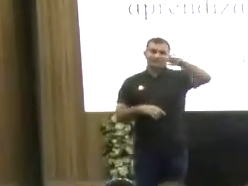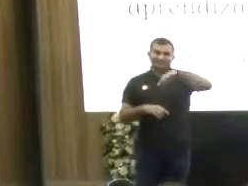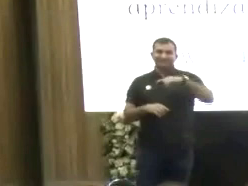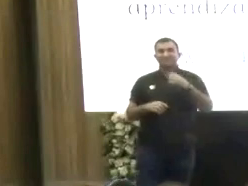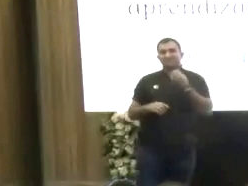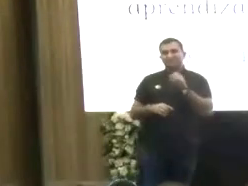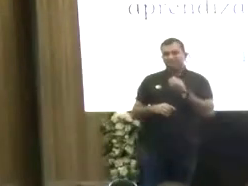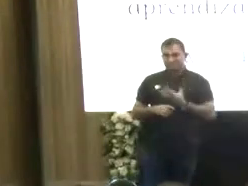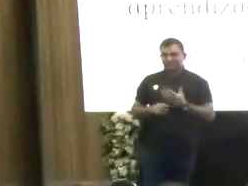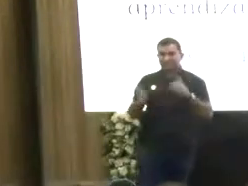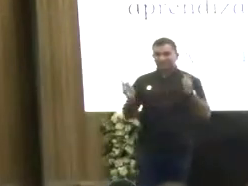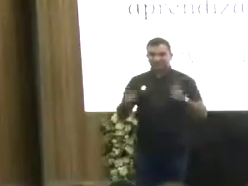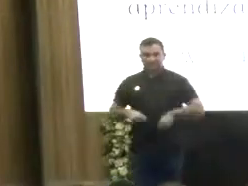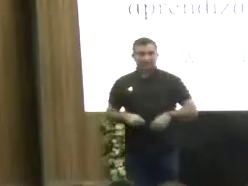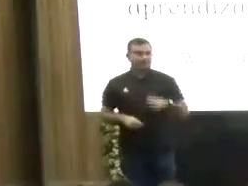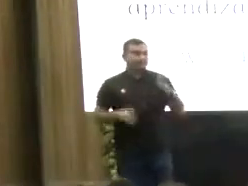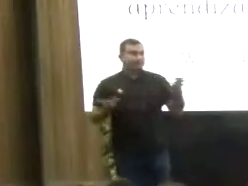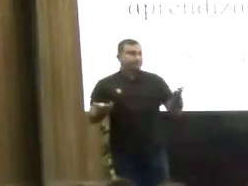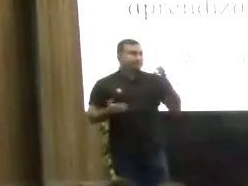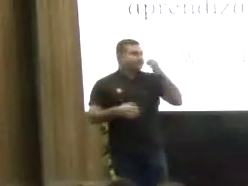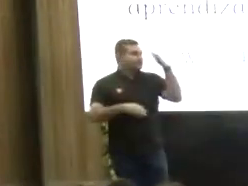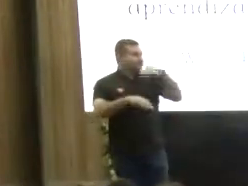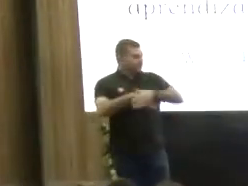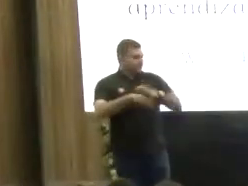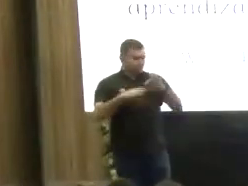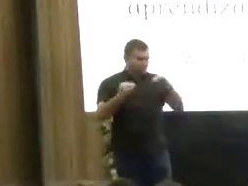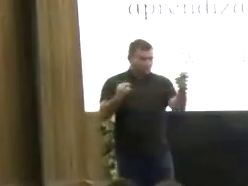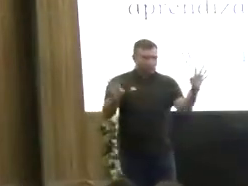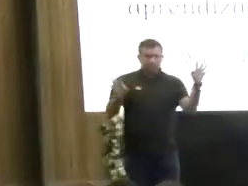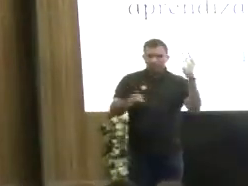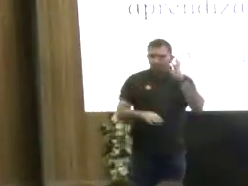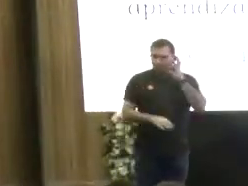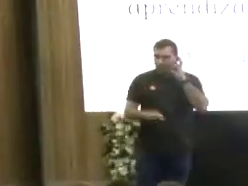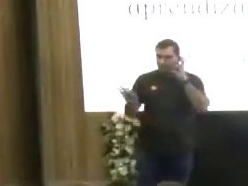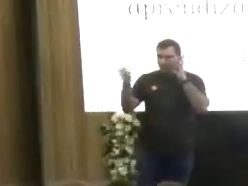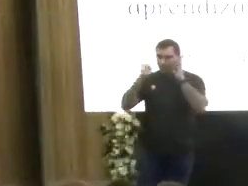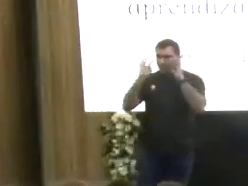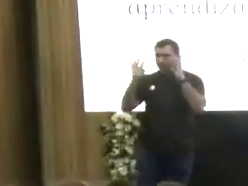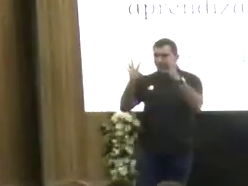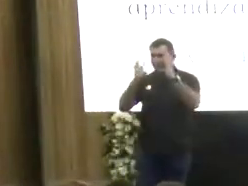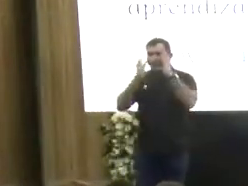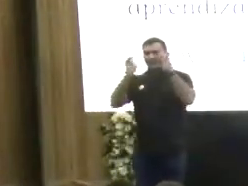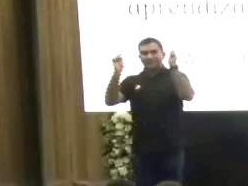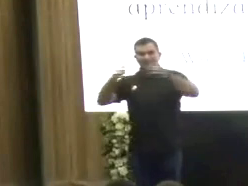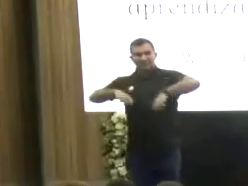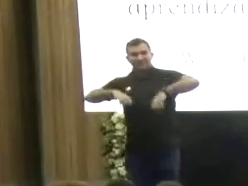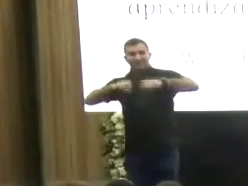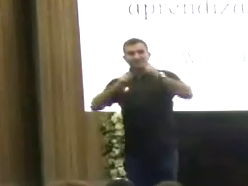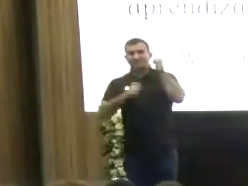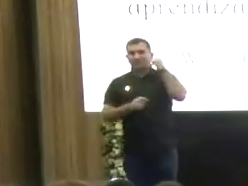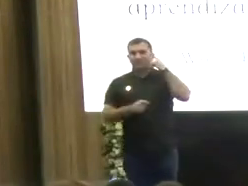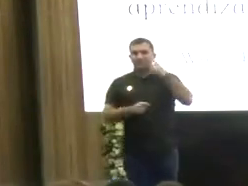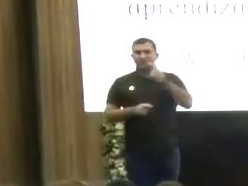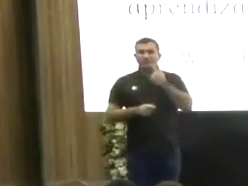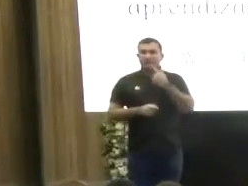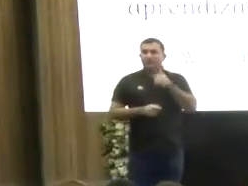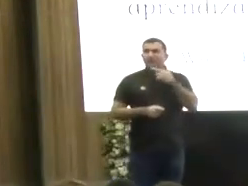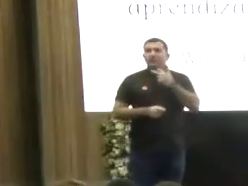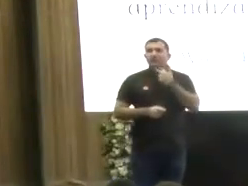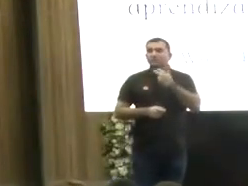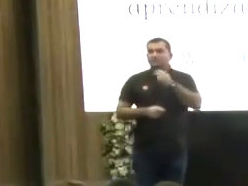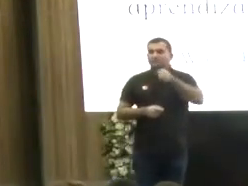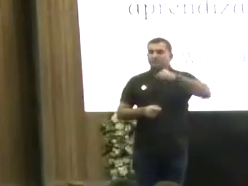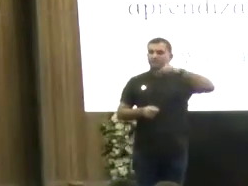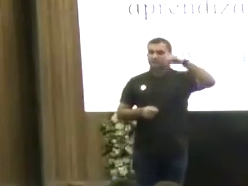Obrigada. Boa noite, gente. Todo mundo me escuta bem? Preciso falar mais alto? Como é que tá? Tá ótimo? Que